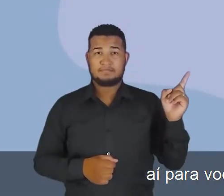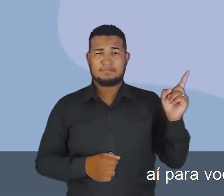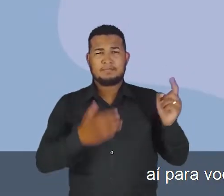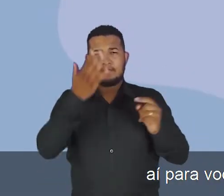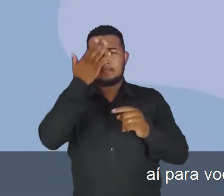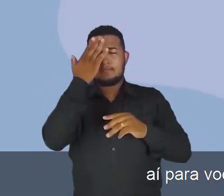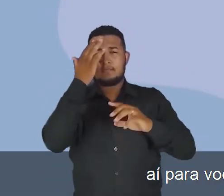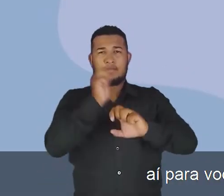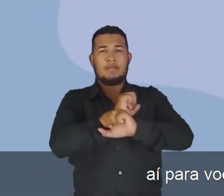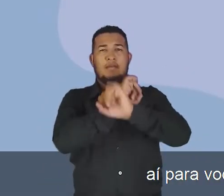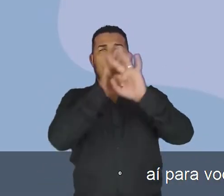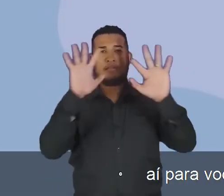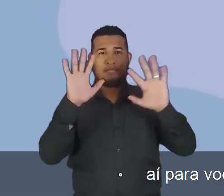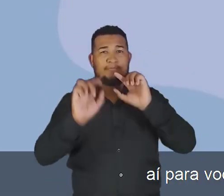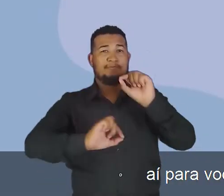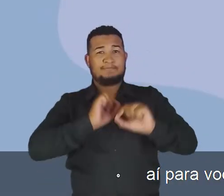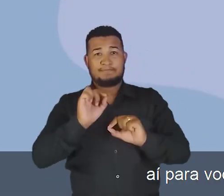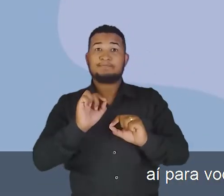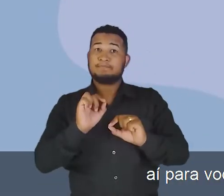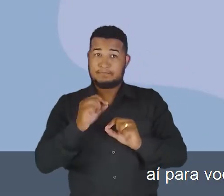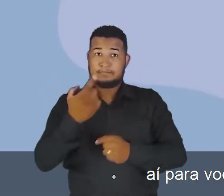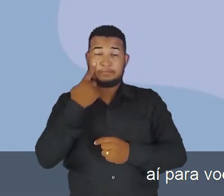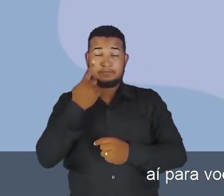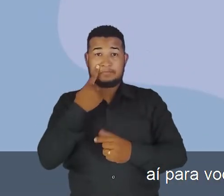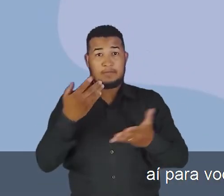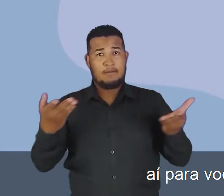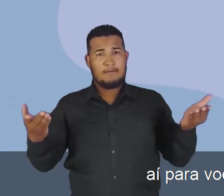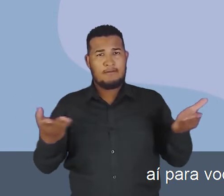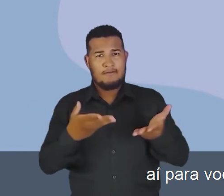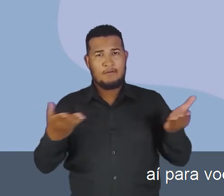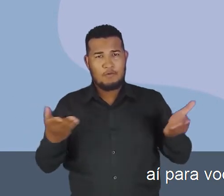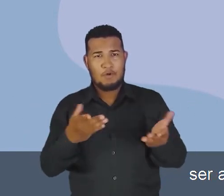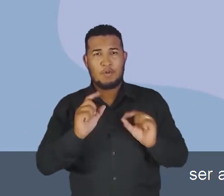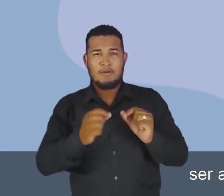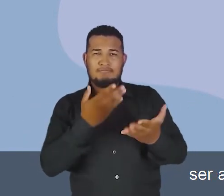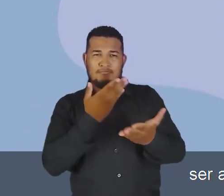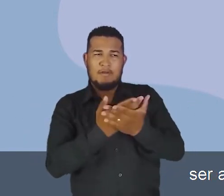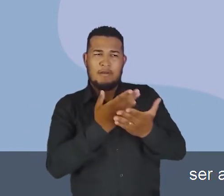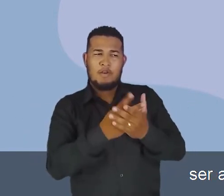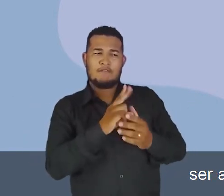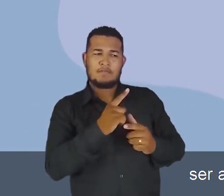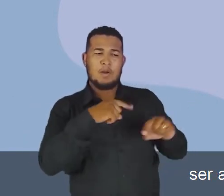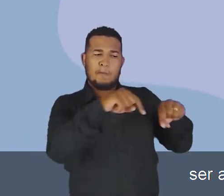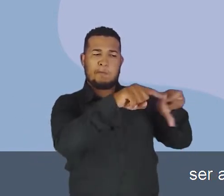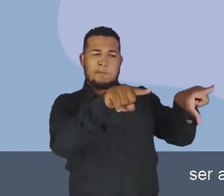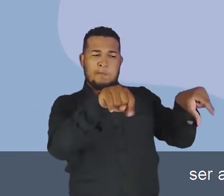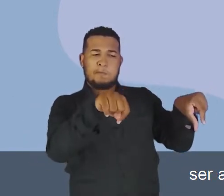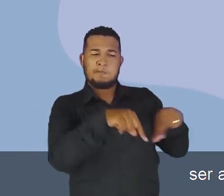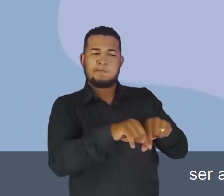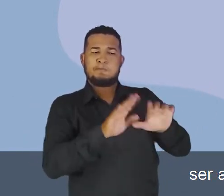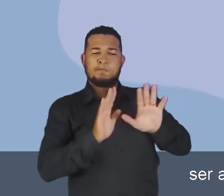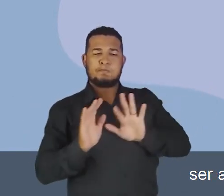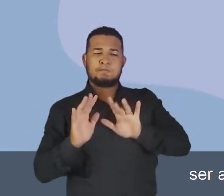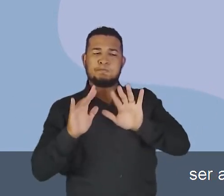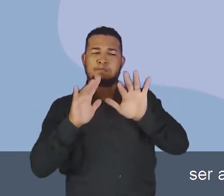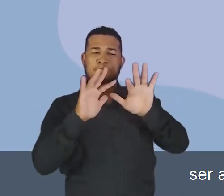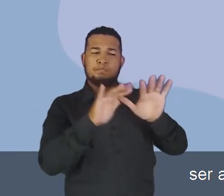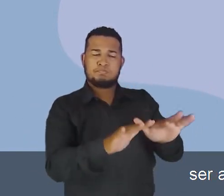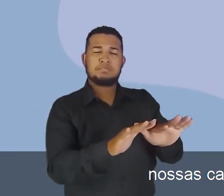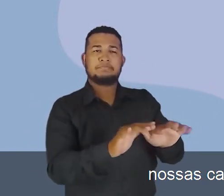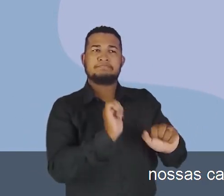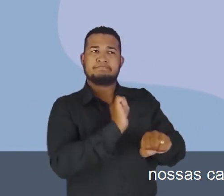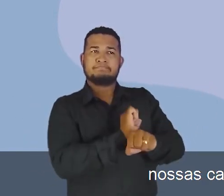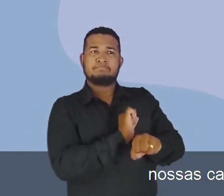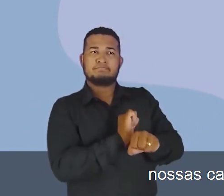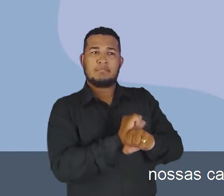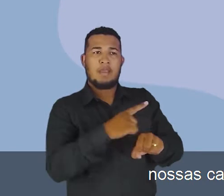Ó. Perceba. Agora, professor, essa água ela vai ser armazenada num reservatório, né, ela vai ser levada para as